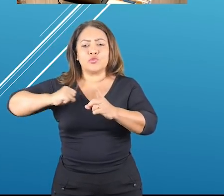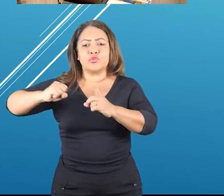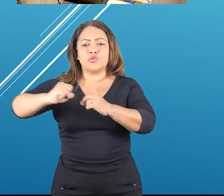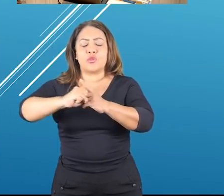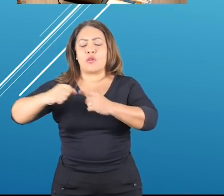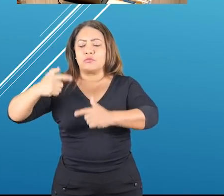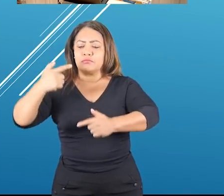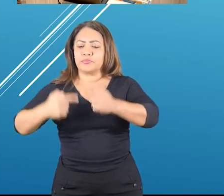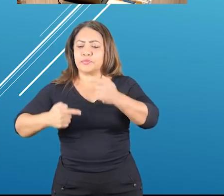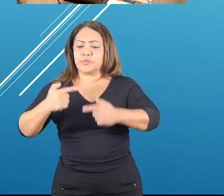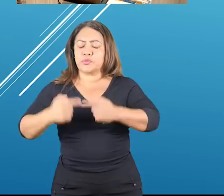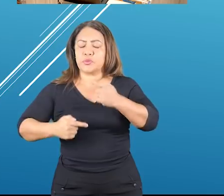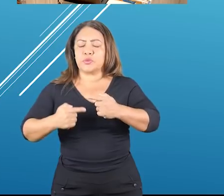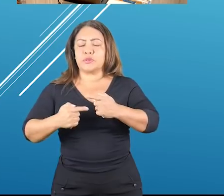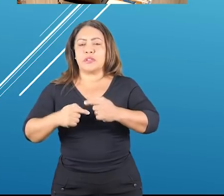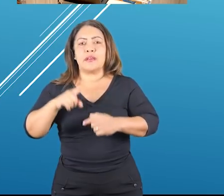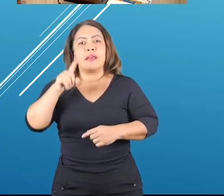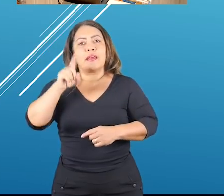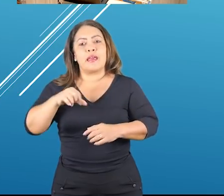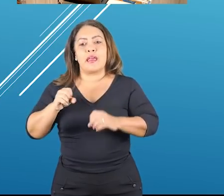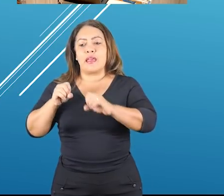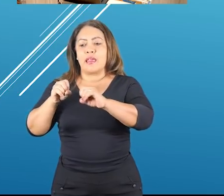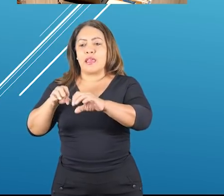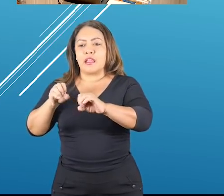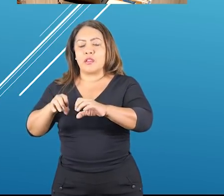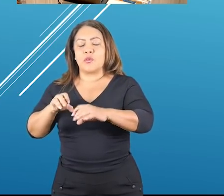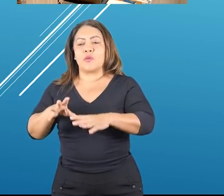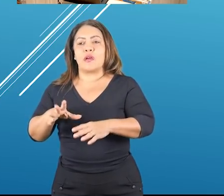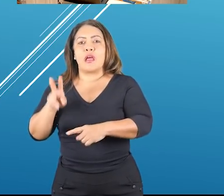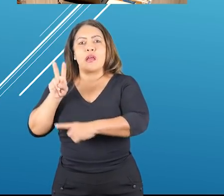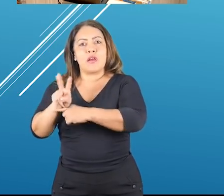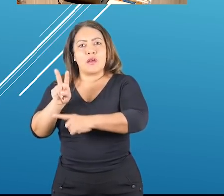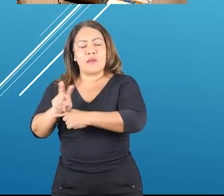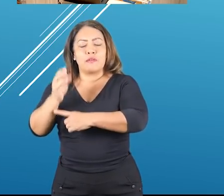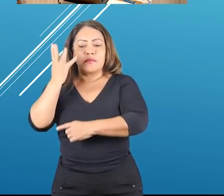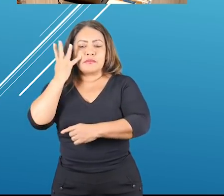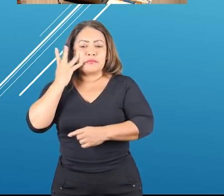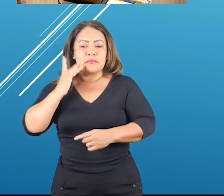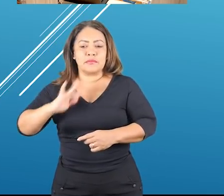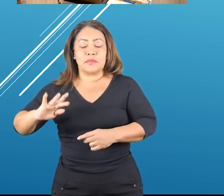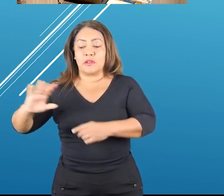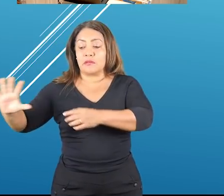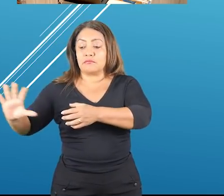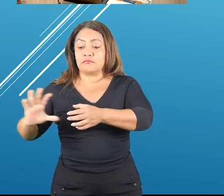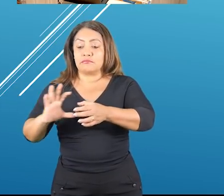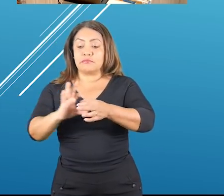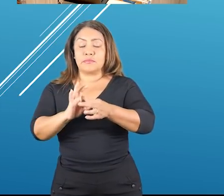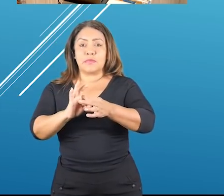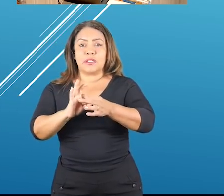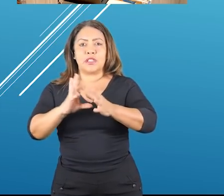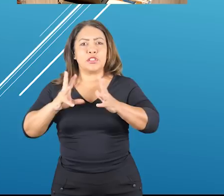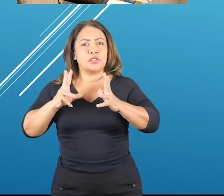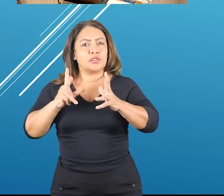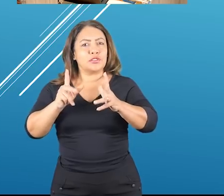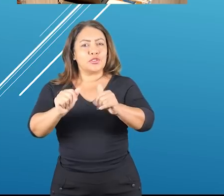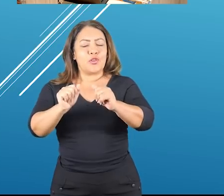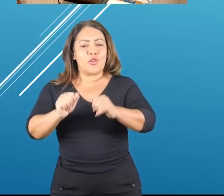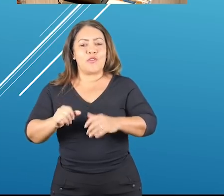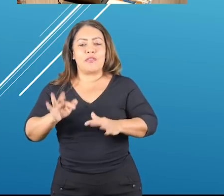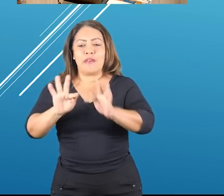sociopolítica, que é educar e cuidar as crianças, complementando então a ação da